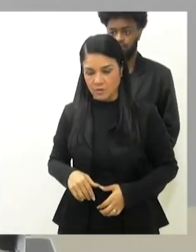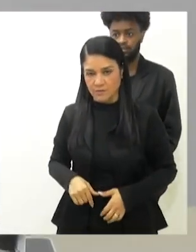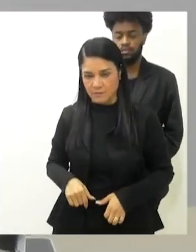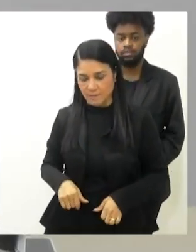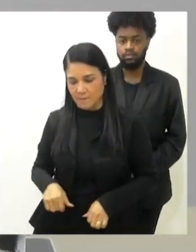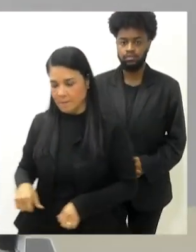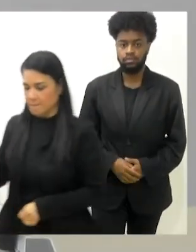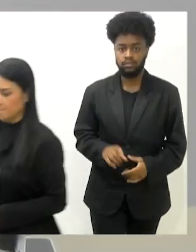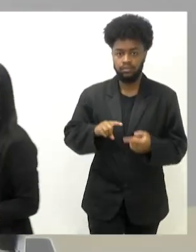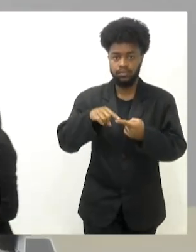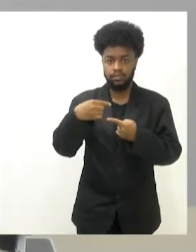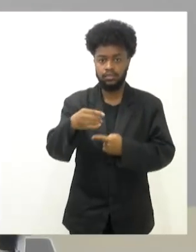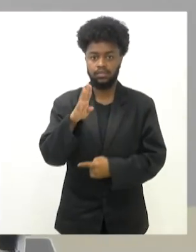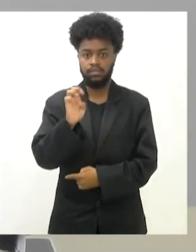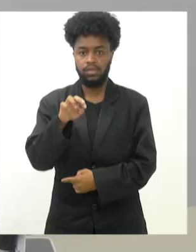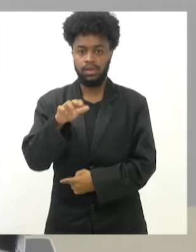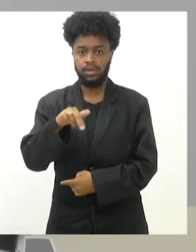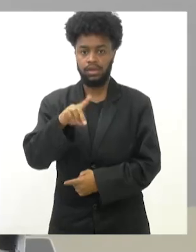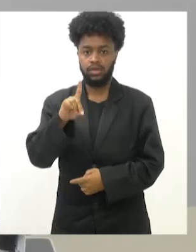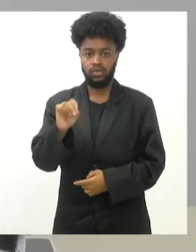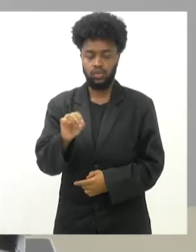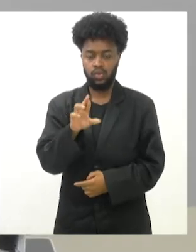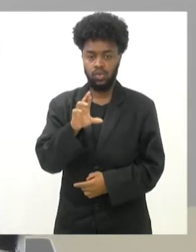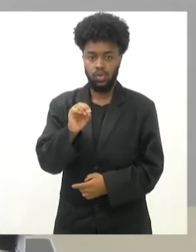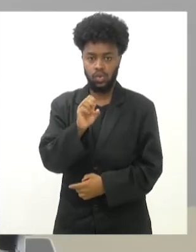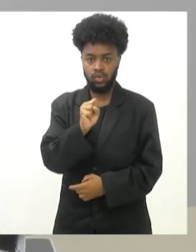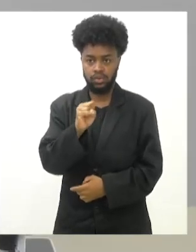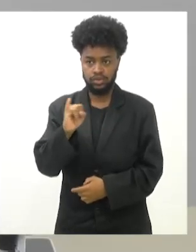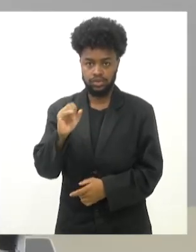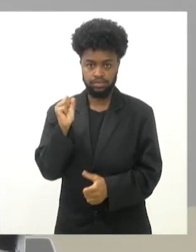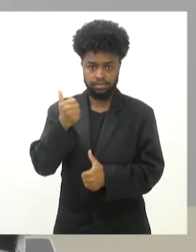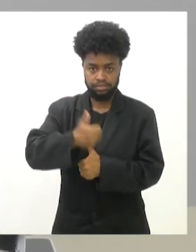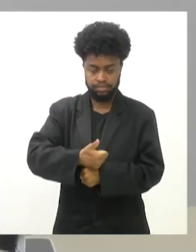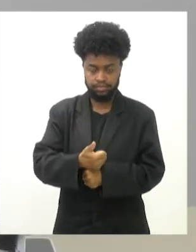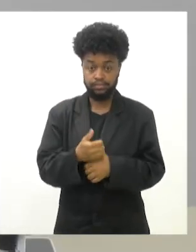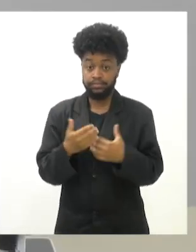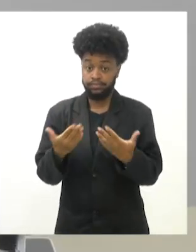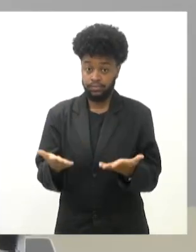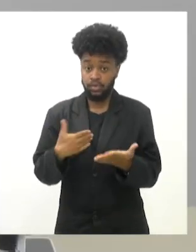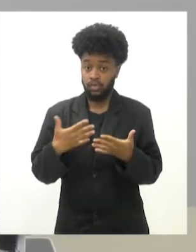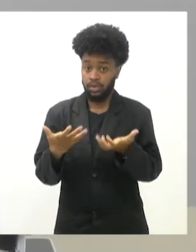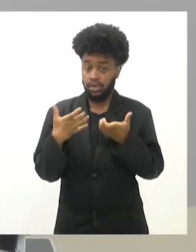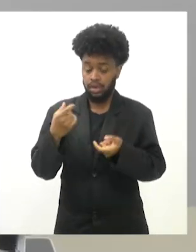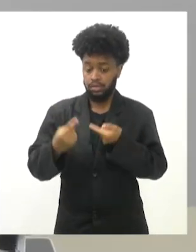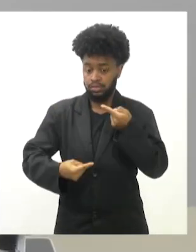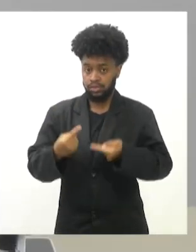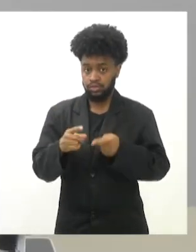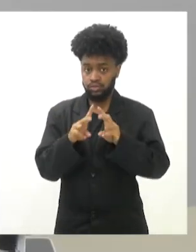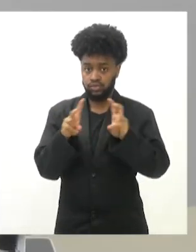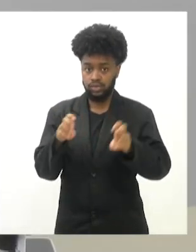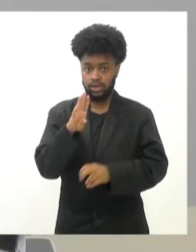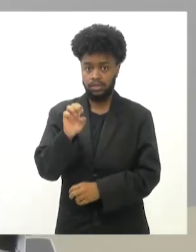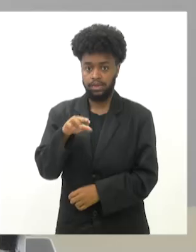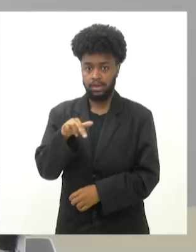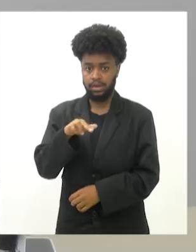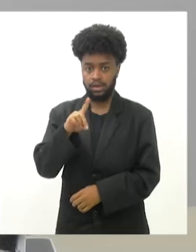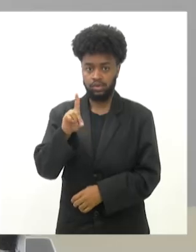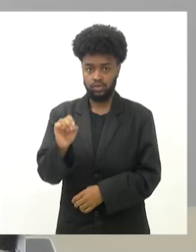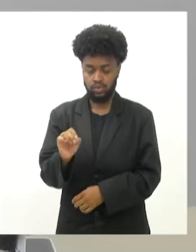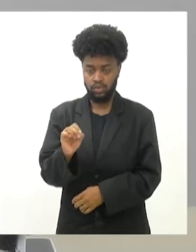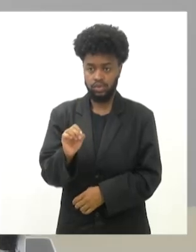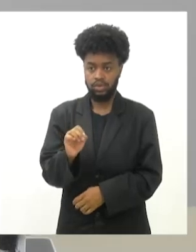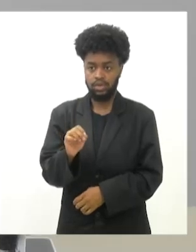aí o Bernardo Rossi assume. Então, presidente, eu queria deliberar aqui, com relação ao Bernardo Rossi,